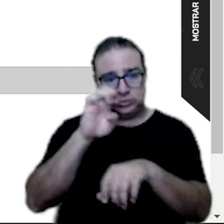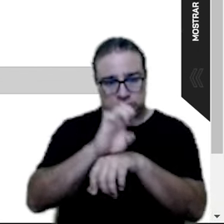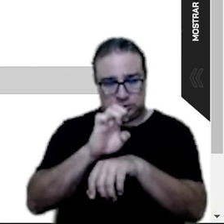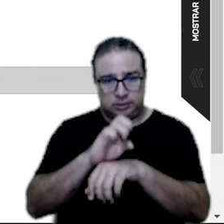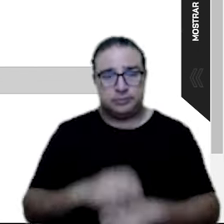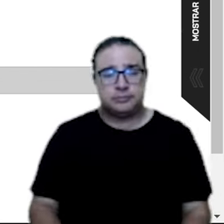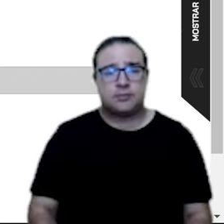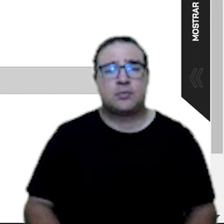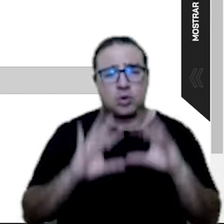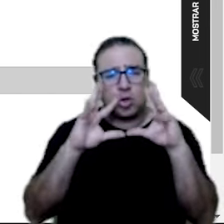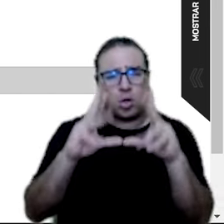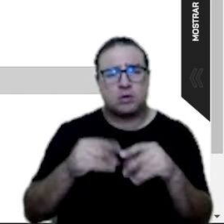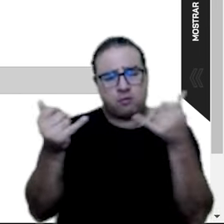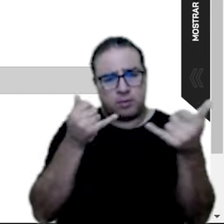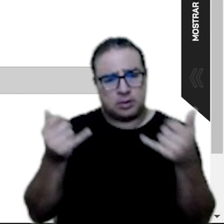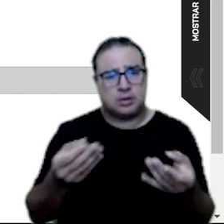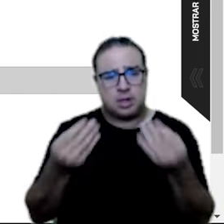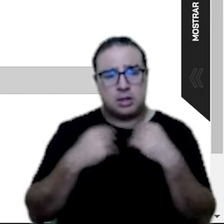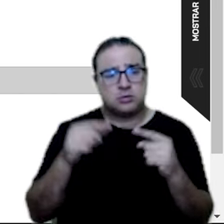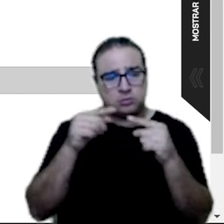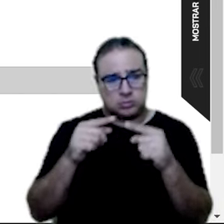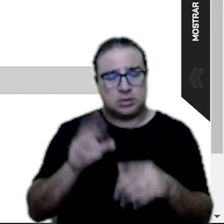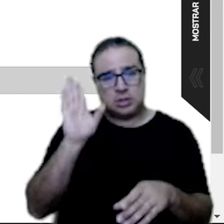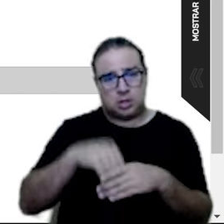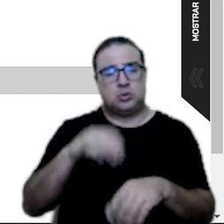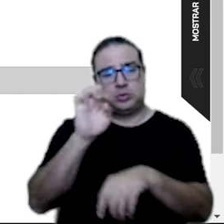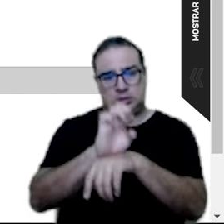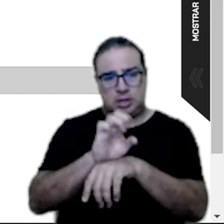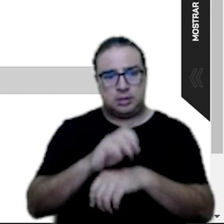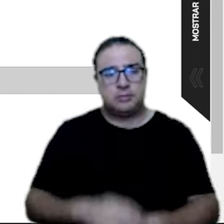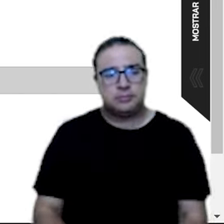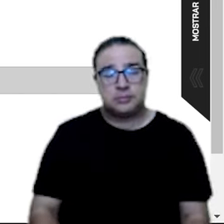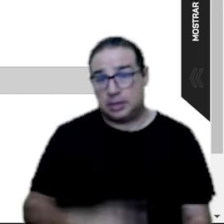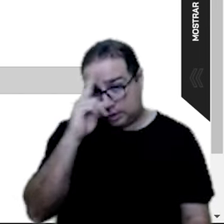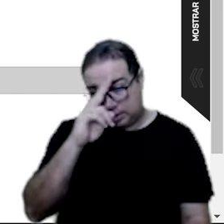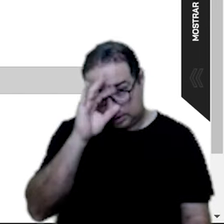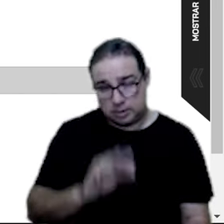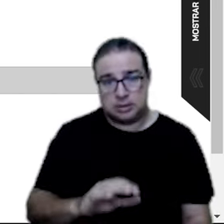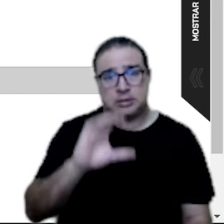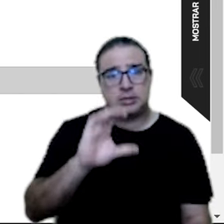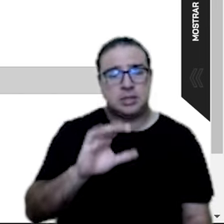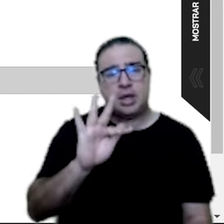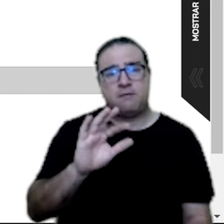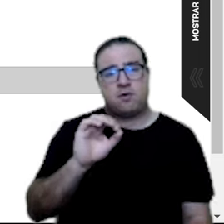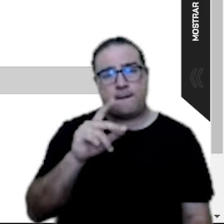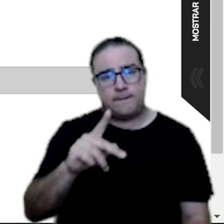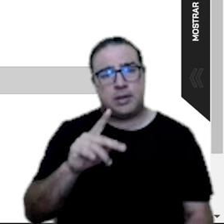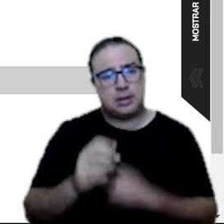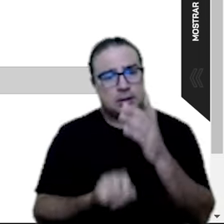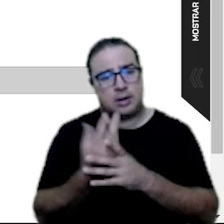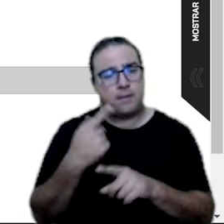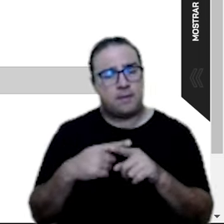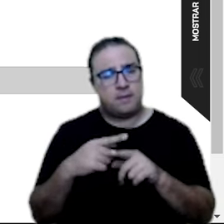dentro do Estado todas as informações que ele vai trazer referente sempre dentro do estado aí lembra lá cfop de substituição que eu